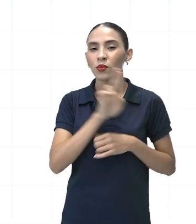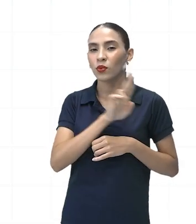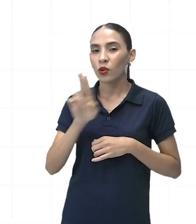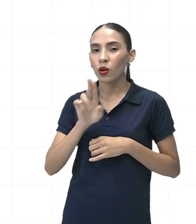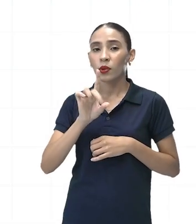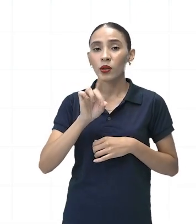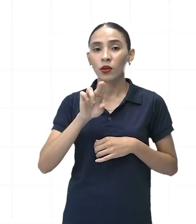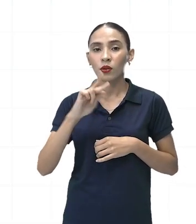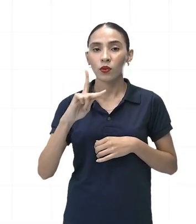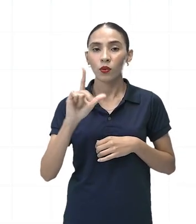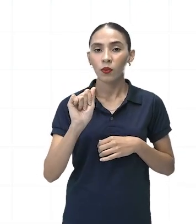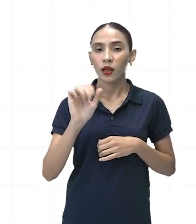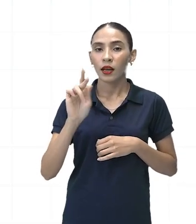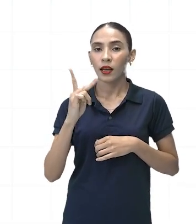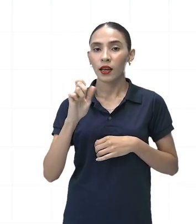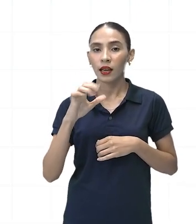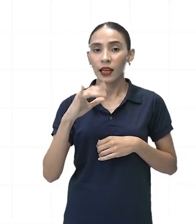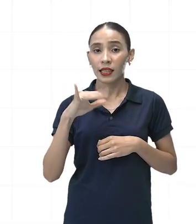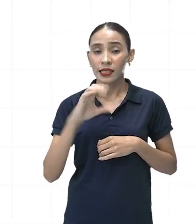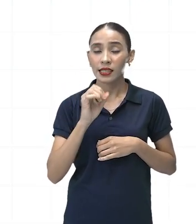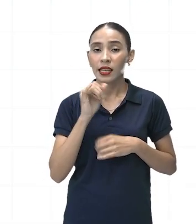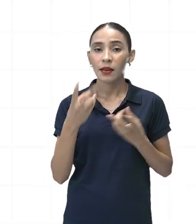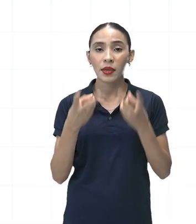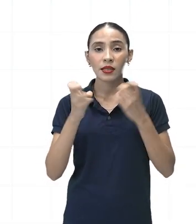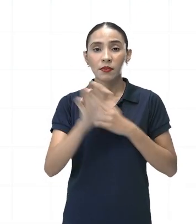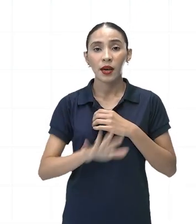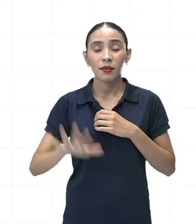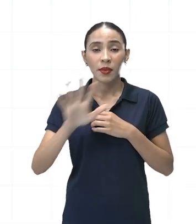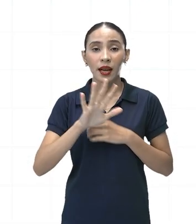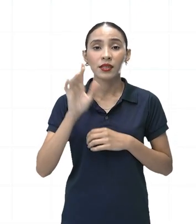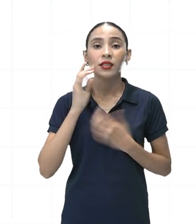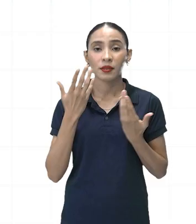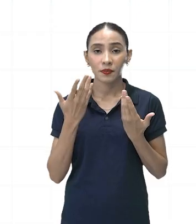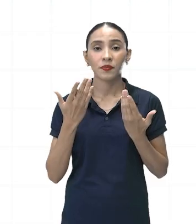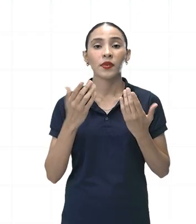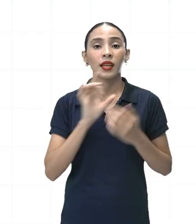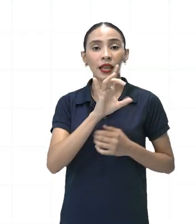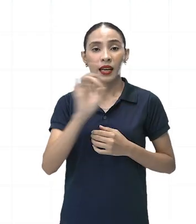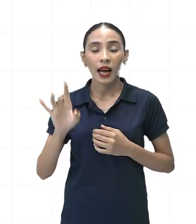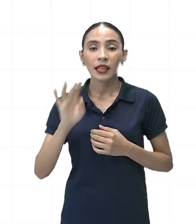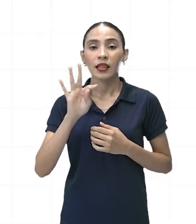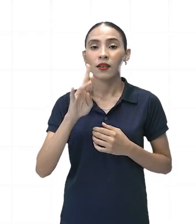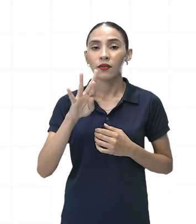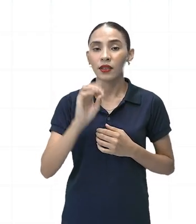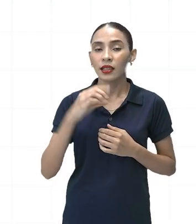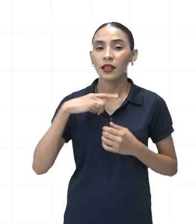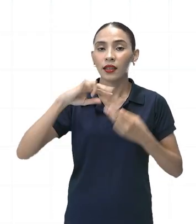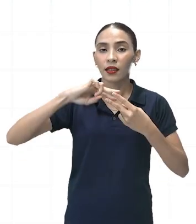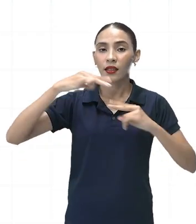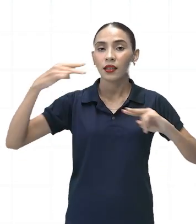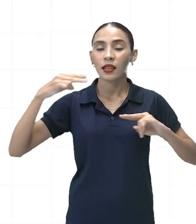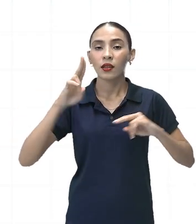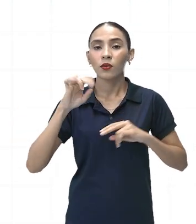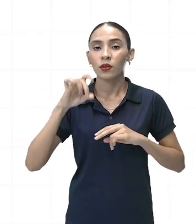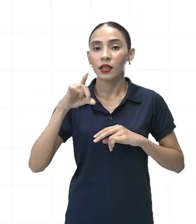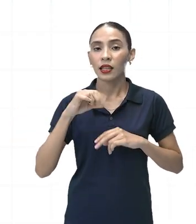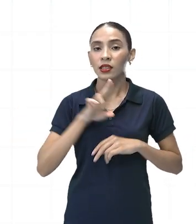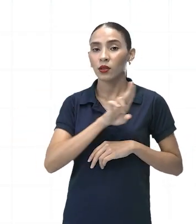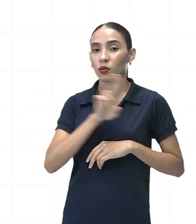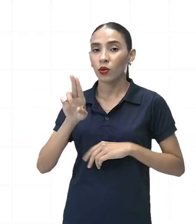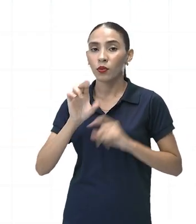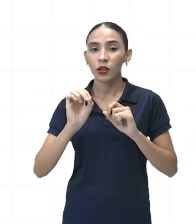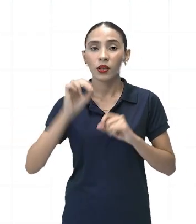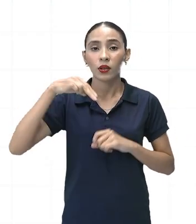chamamos de dupla hélice, como vocês podem observar na nossa imagem. Cada fita é composta por uma unidade